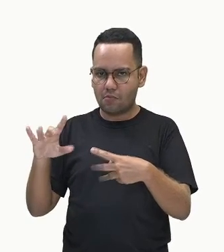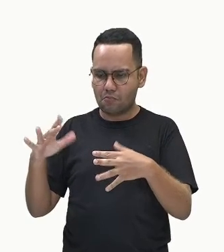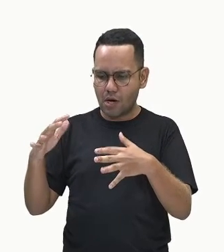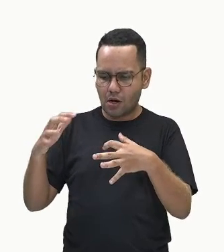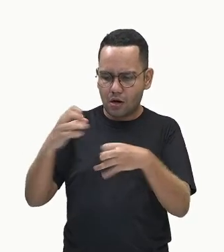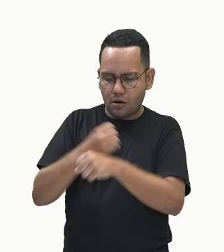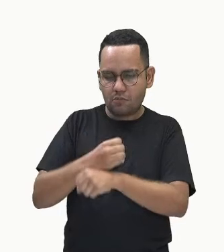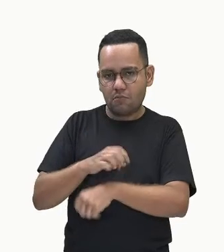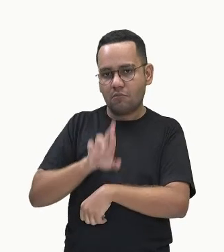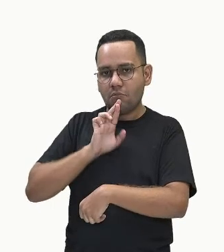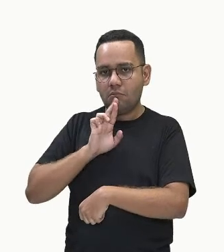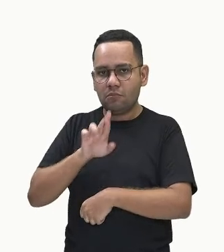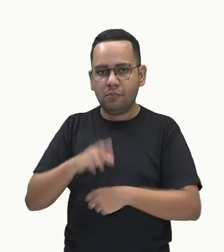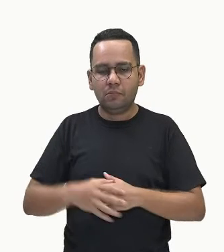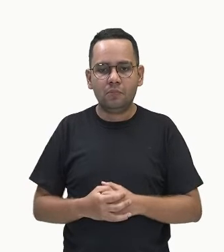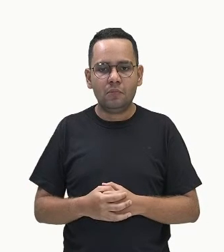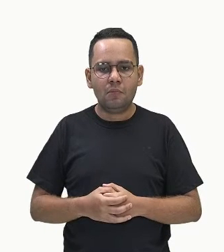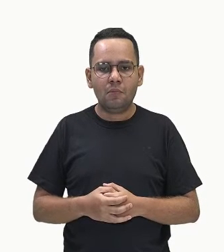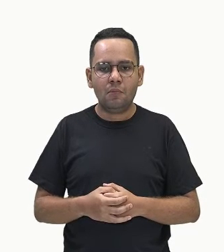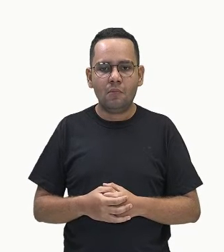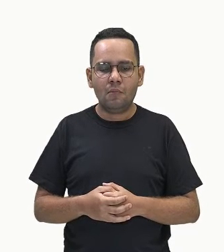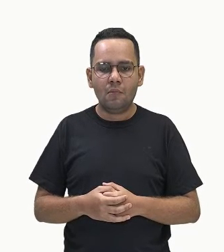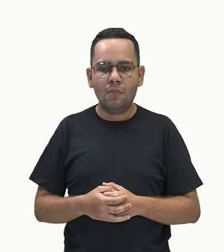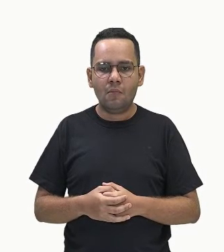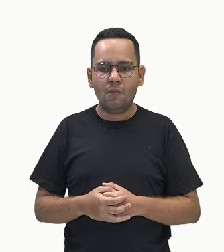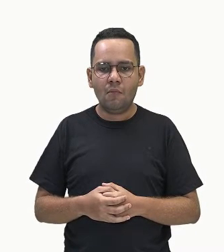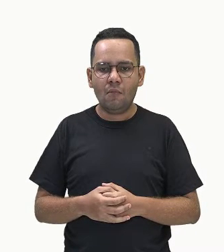tenho o resultado de